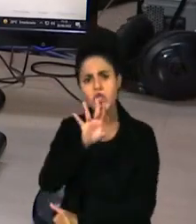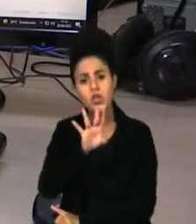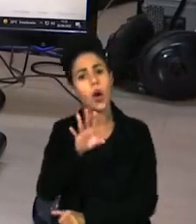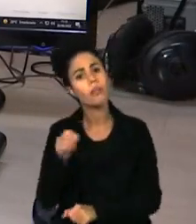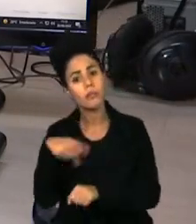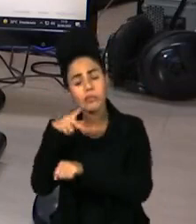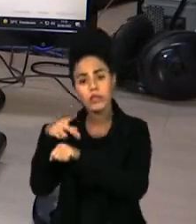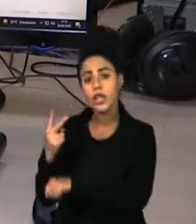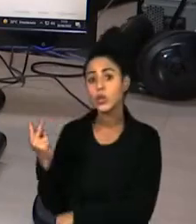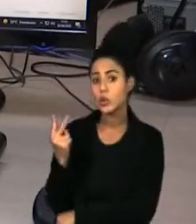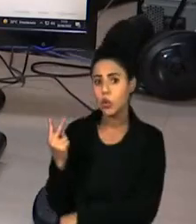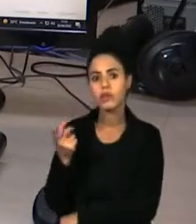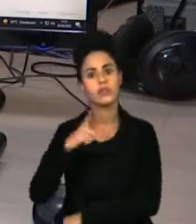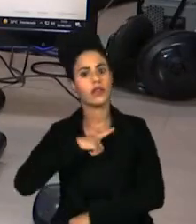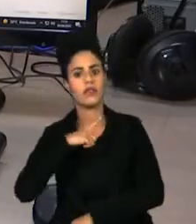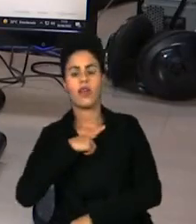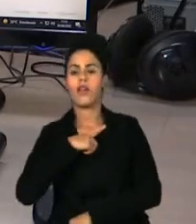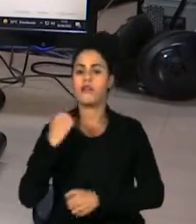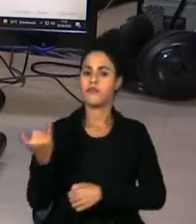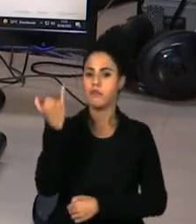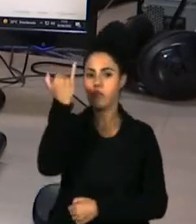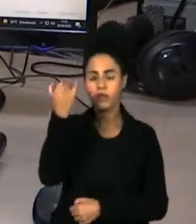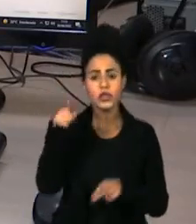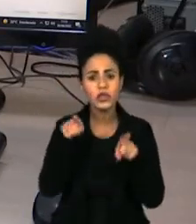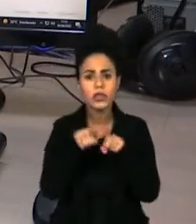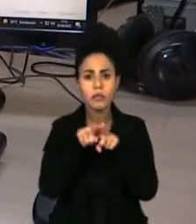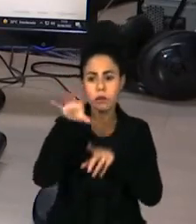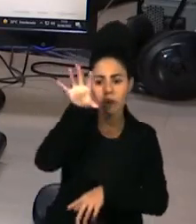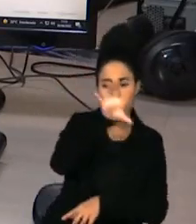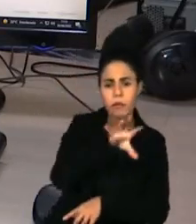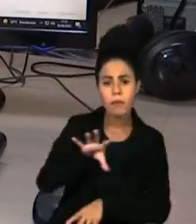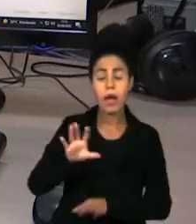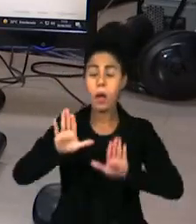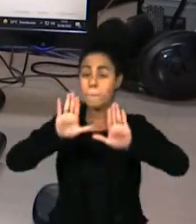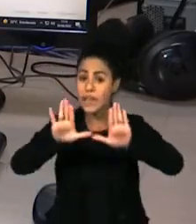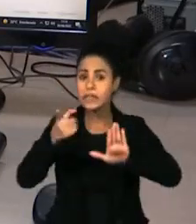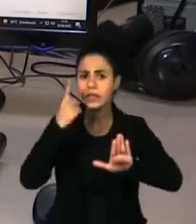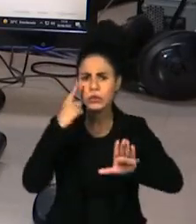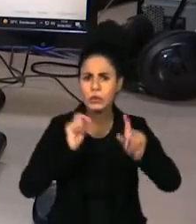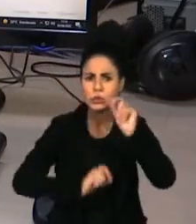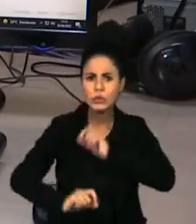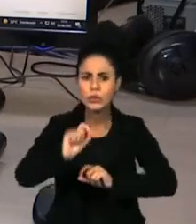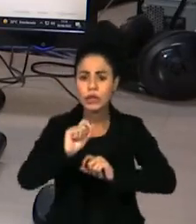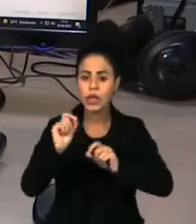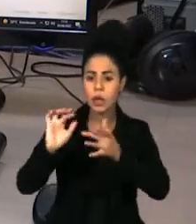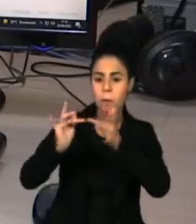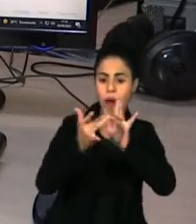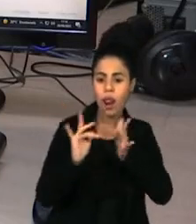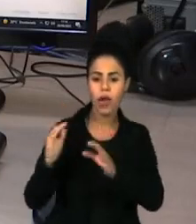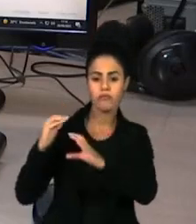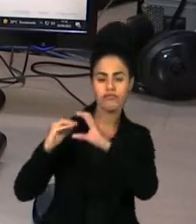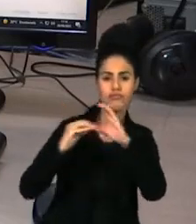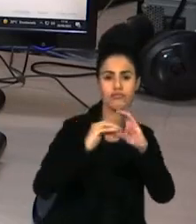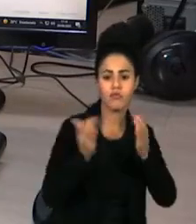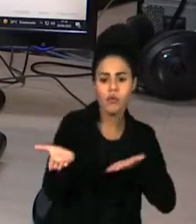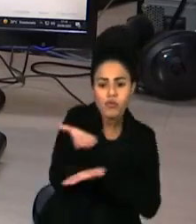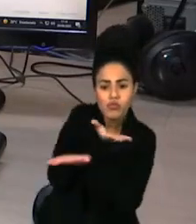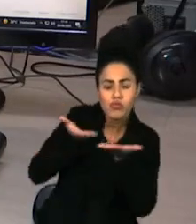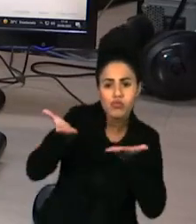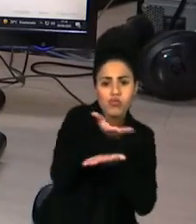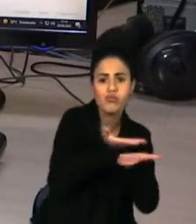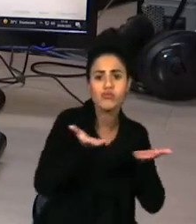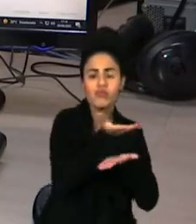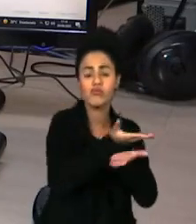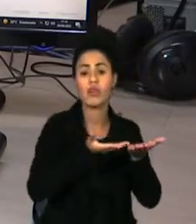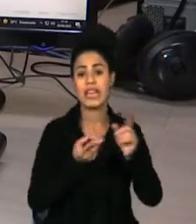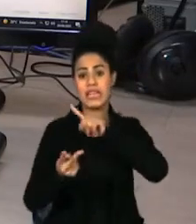Taiwan tem as informações municipais em algumas localidades. Ainda assim, o coletivo Intervozes notificou a BlackRock,